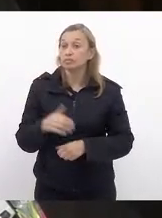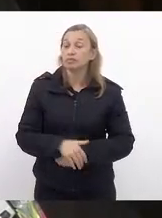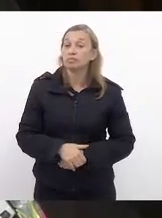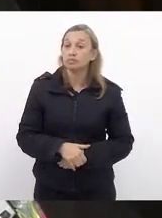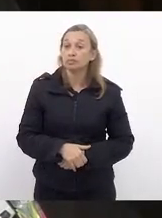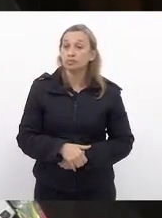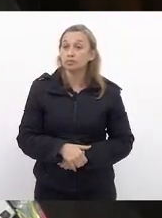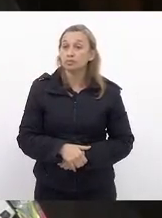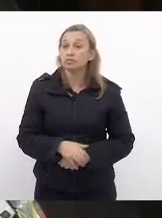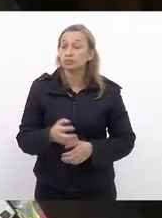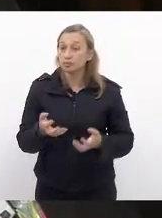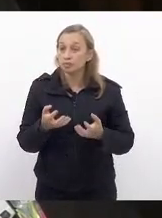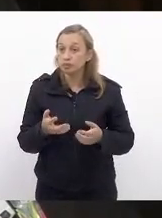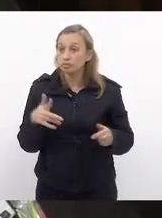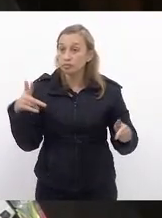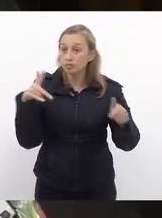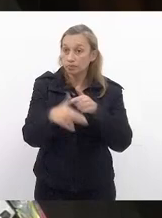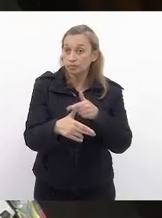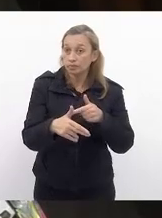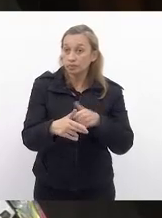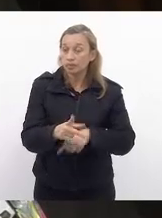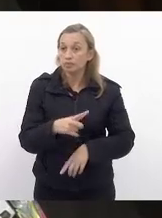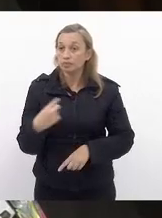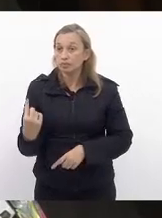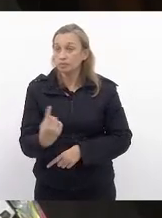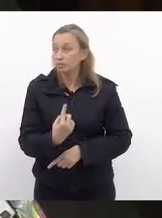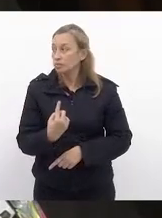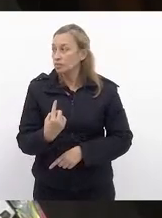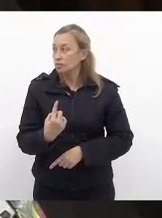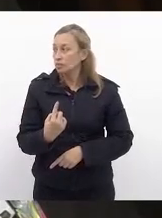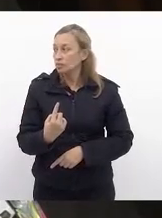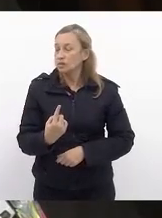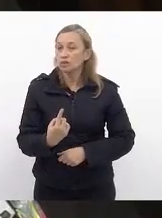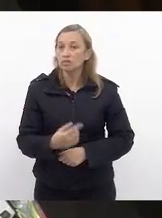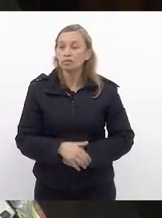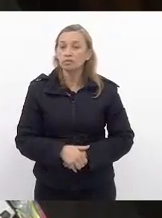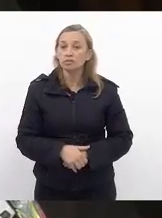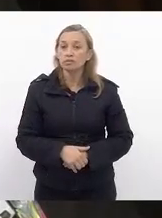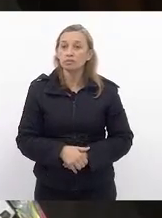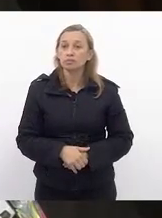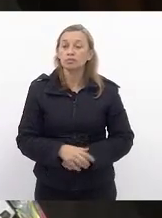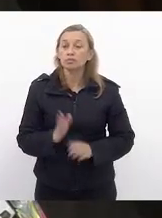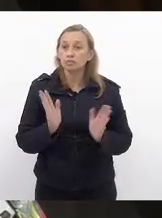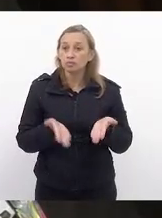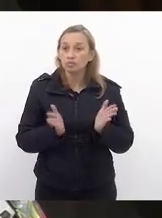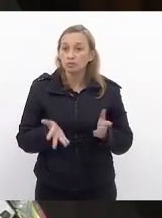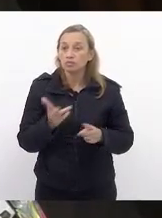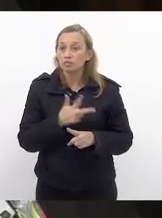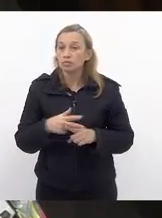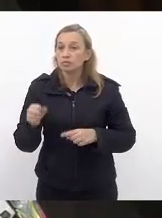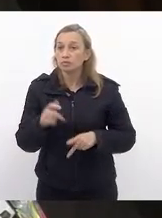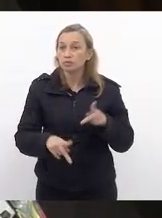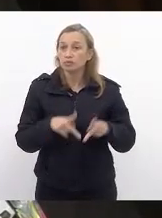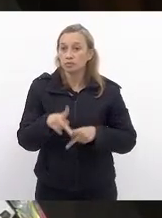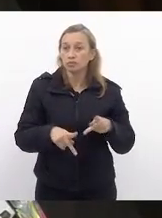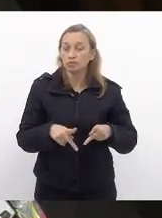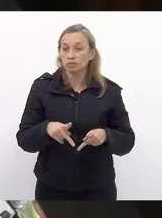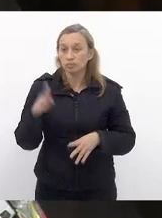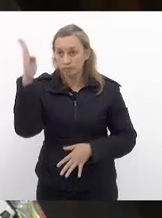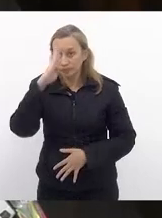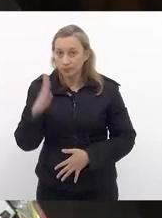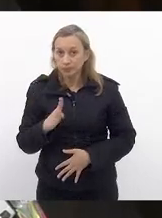de tentar sem fora nossa liberdade que não conseguiram hoje venceu o povo brasileiro